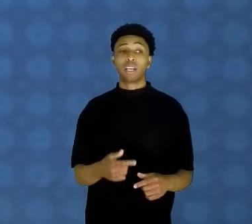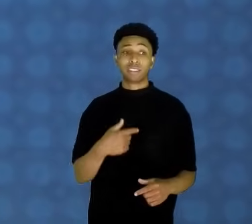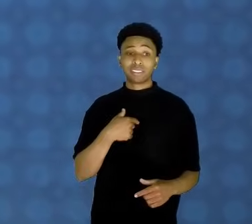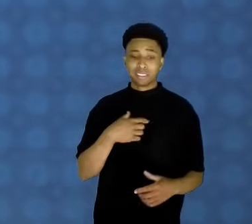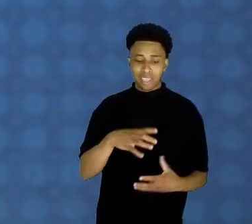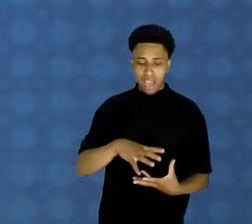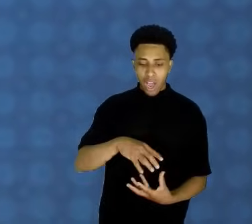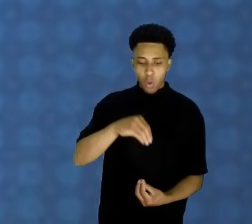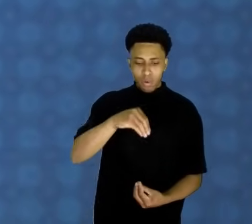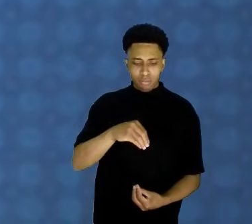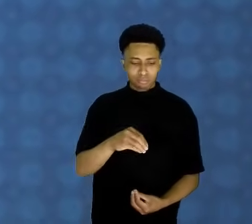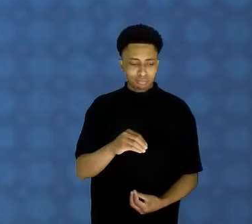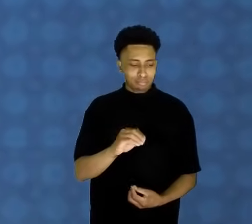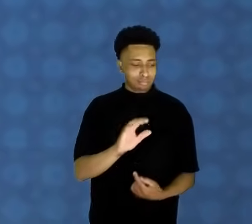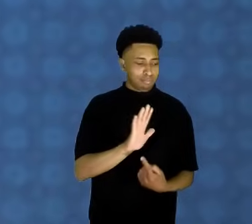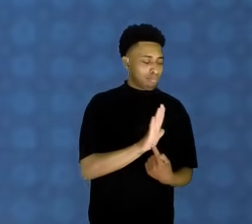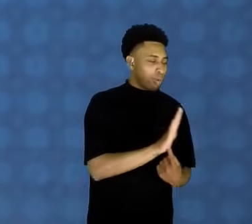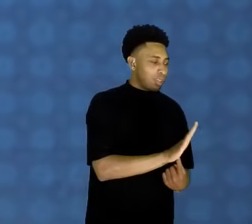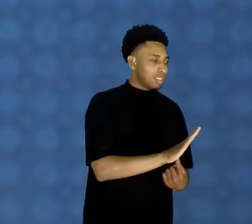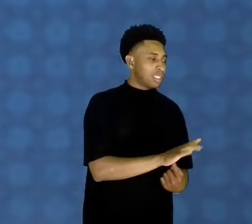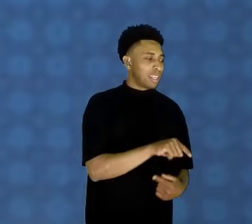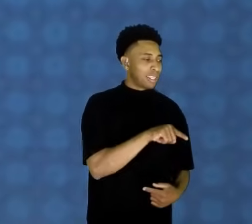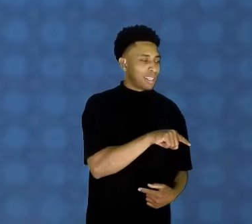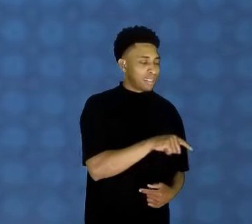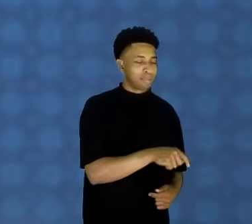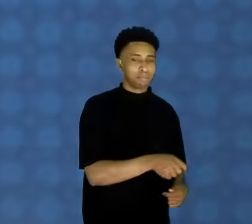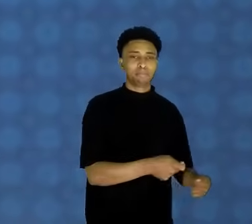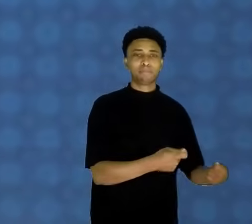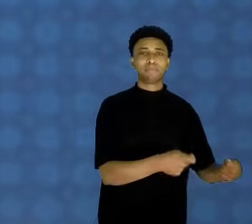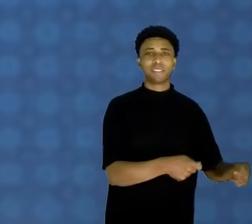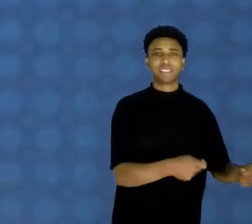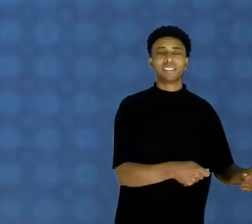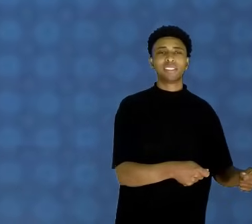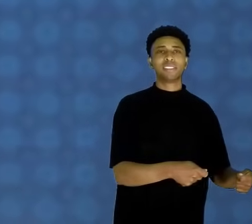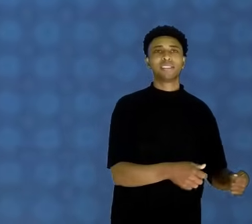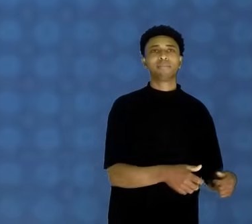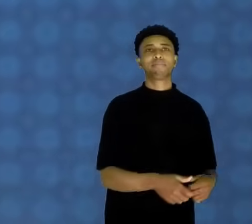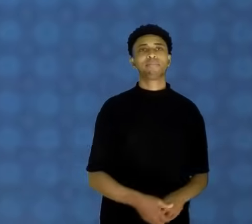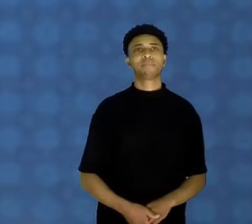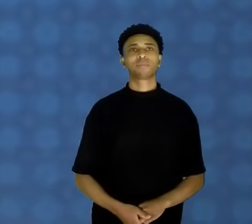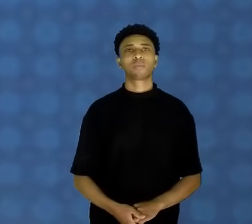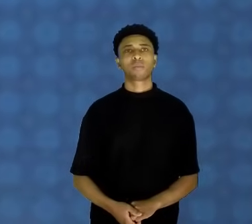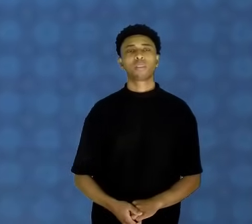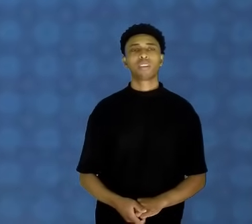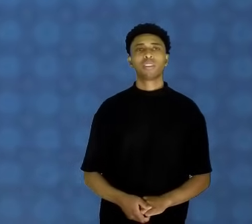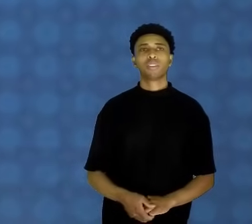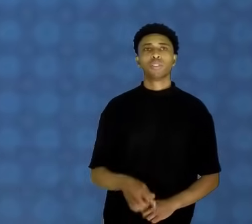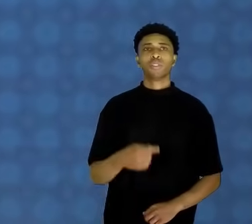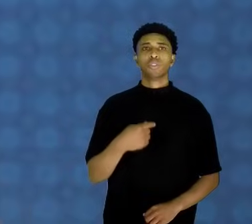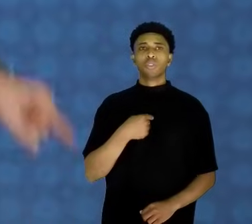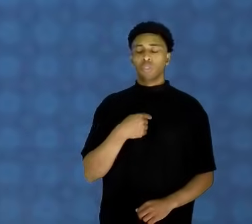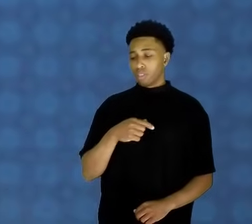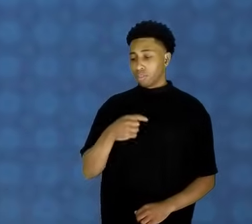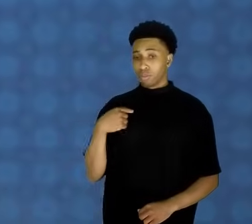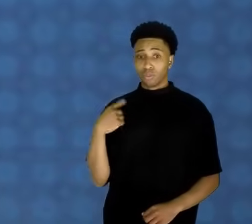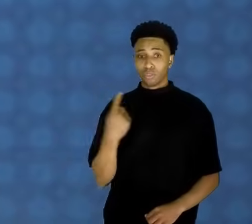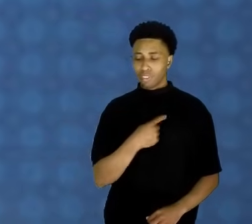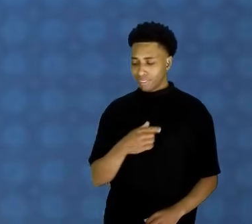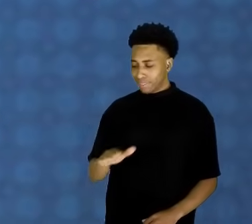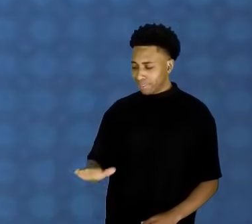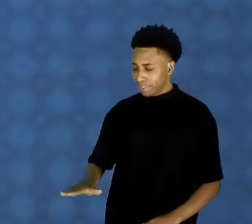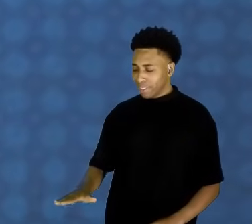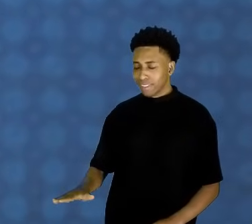vou te pegar no colo. Deus está em silêncio, porque passou do tempo de nós sermos criança, lá